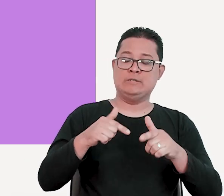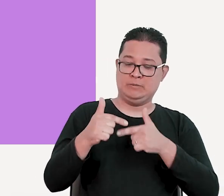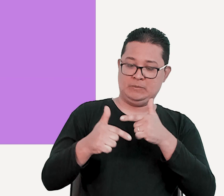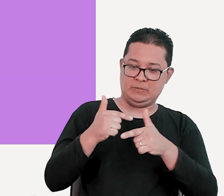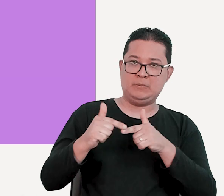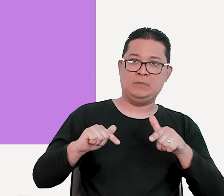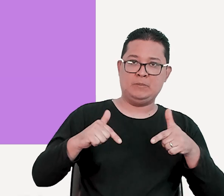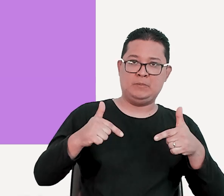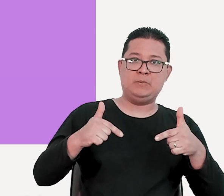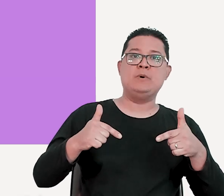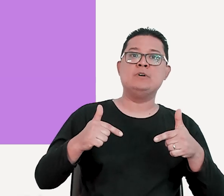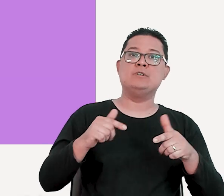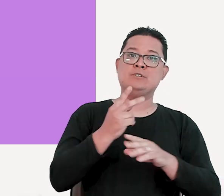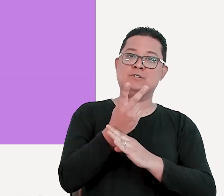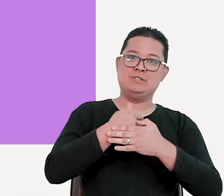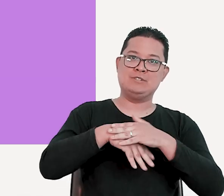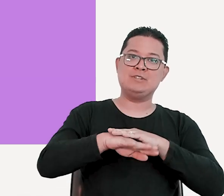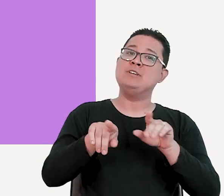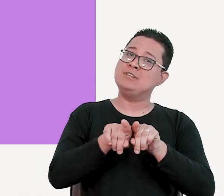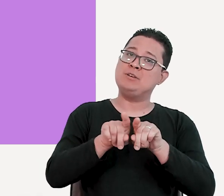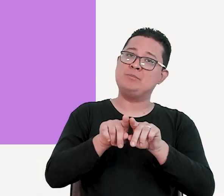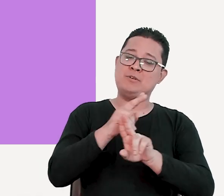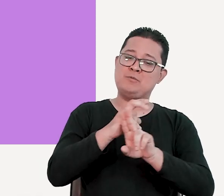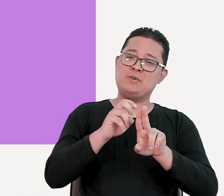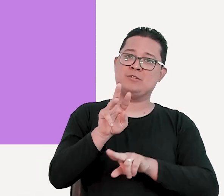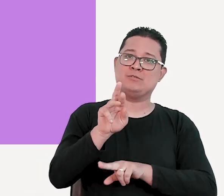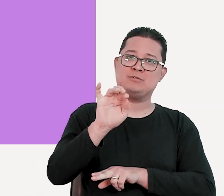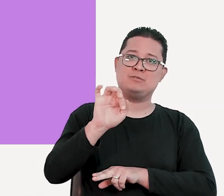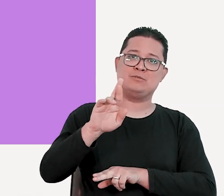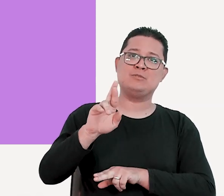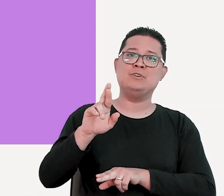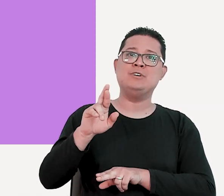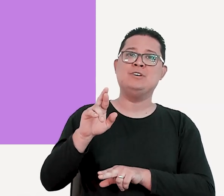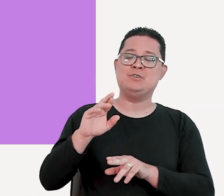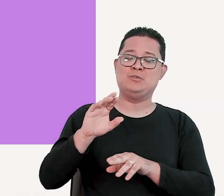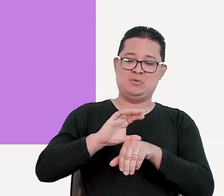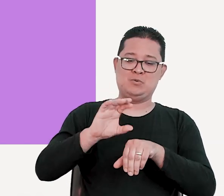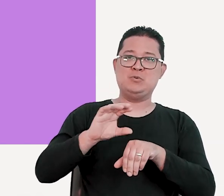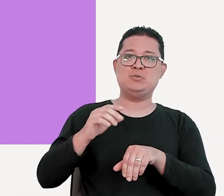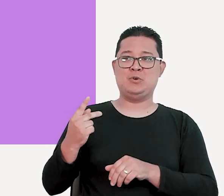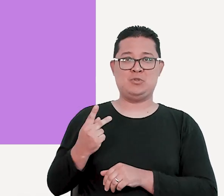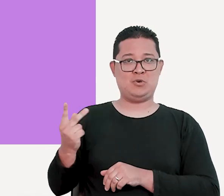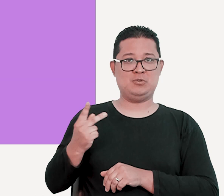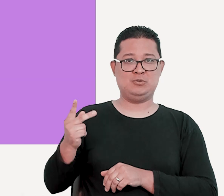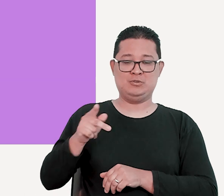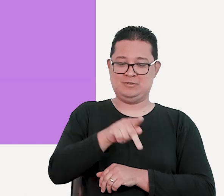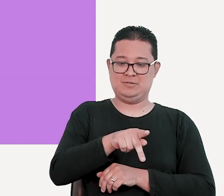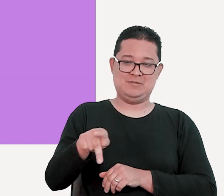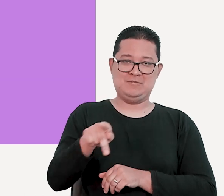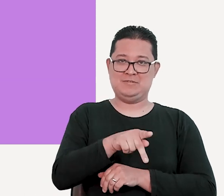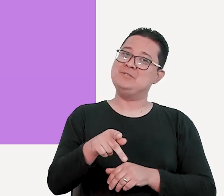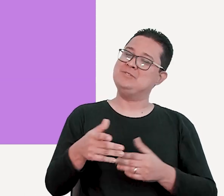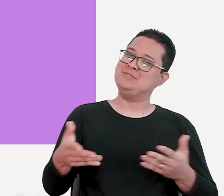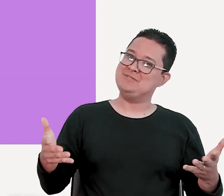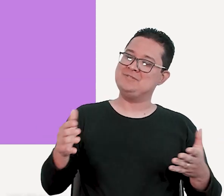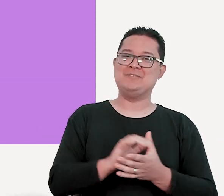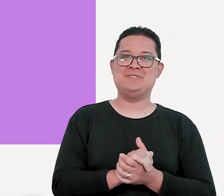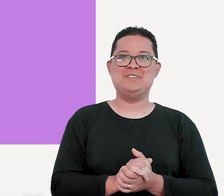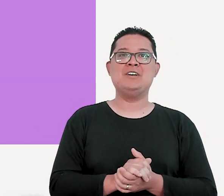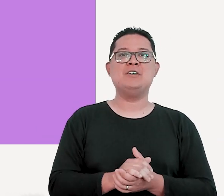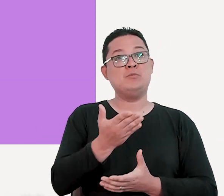nosso curso maravilhoso, UX Writing na Prática, que nós temos aí o prazer de sermos professoras. Então, se você